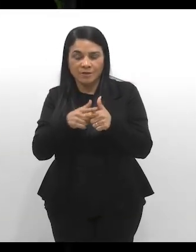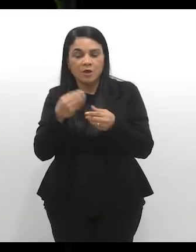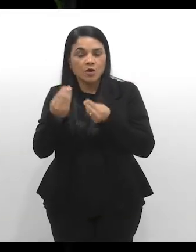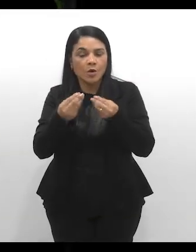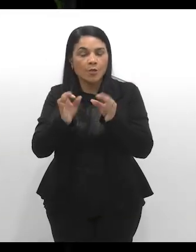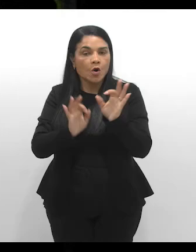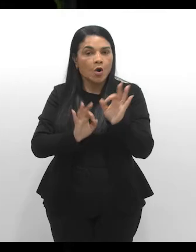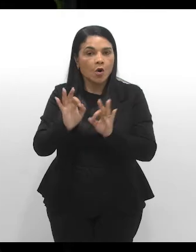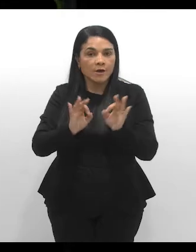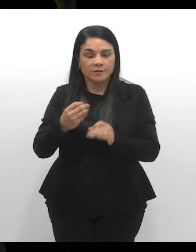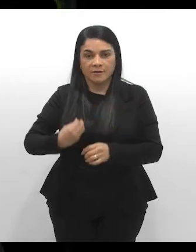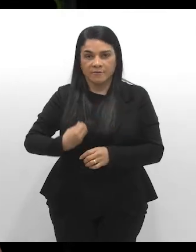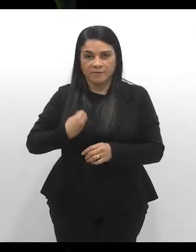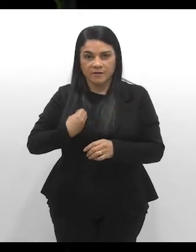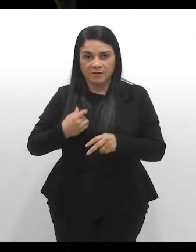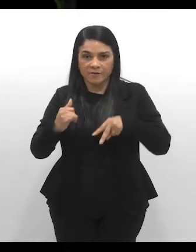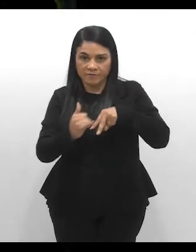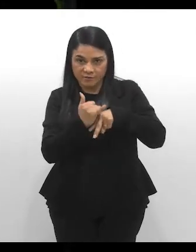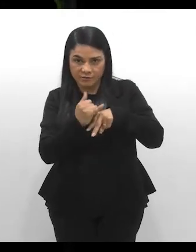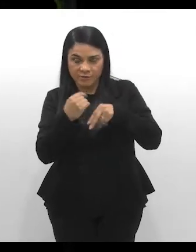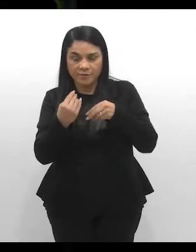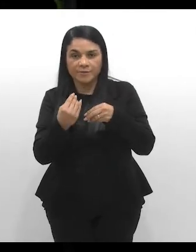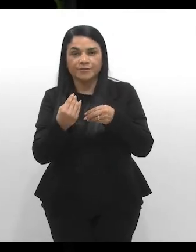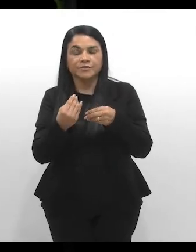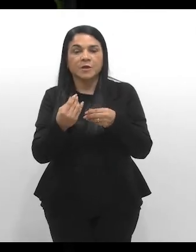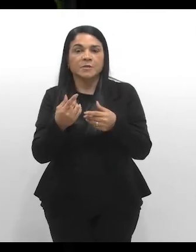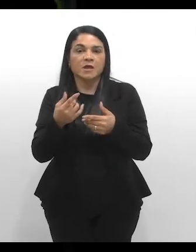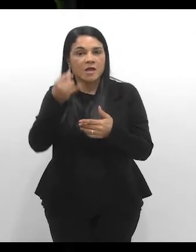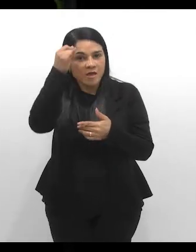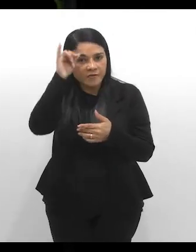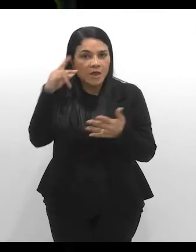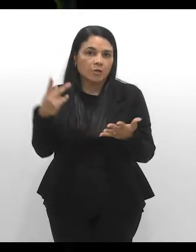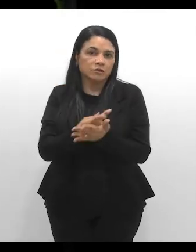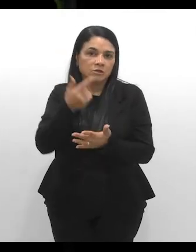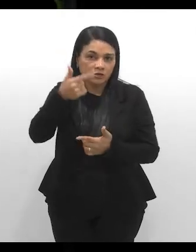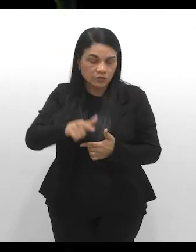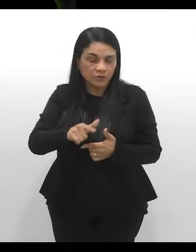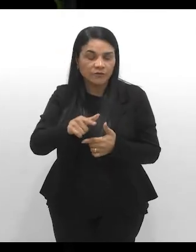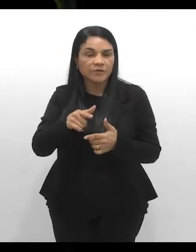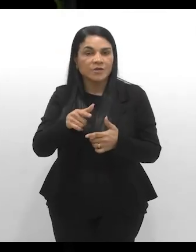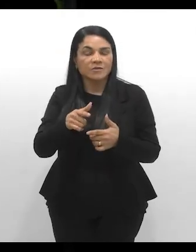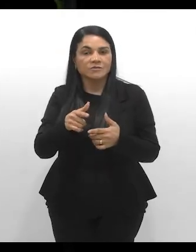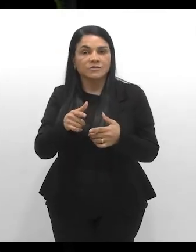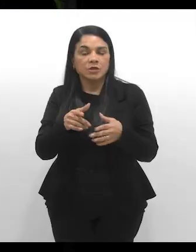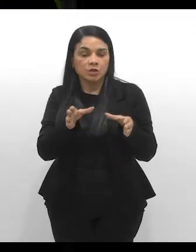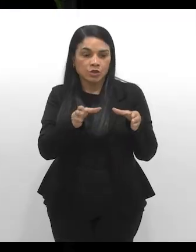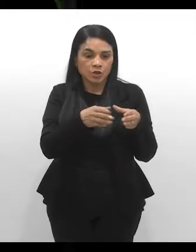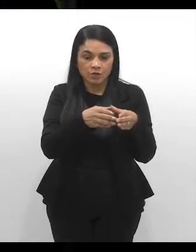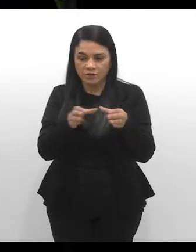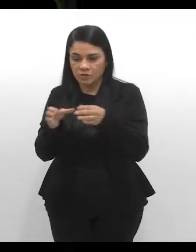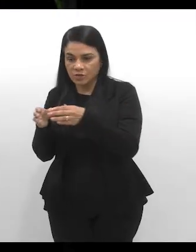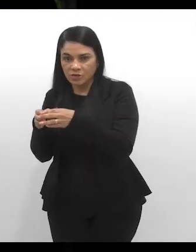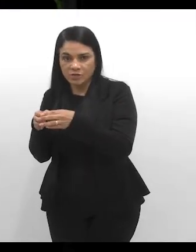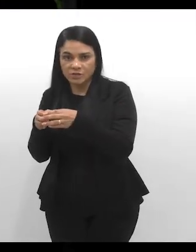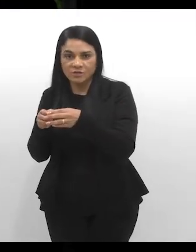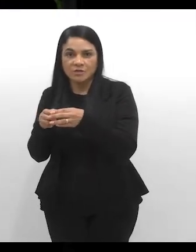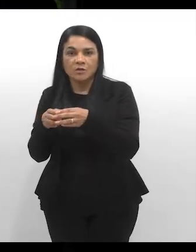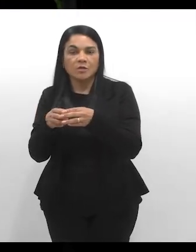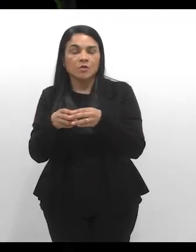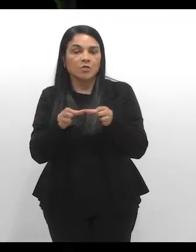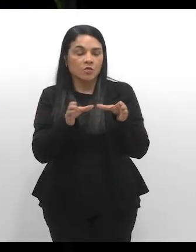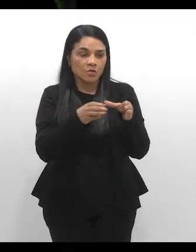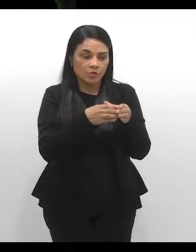para frente para que isso não mais ocorra. Então, esse campo de reparação é um campo que se coloca em 2 frentes, né? Uma frente